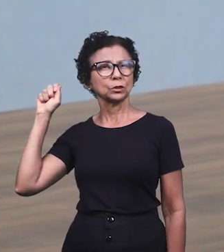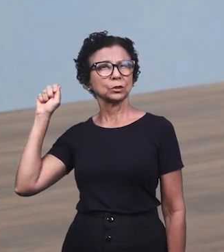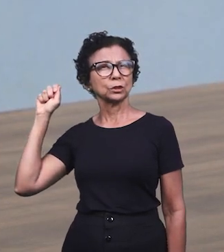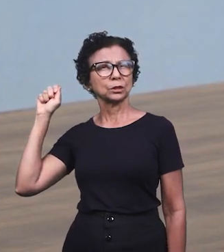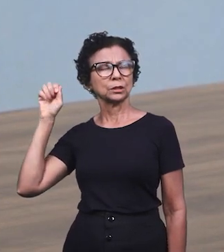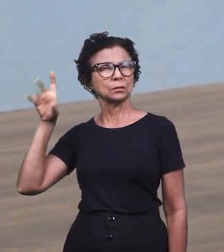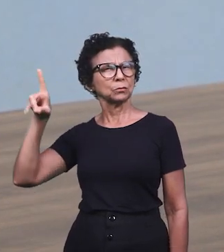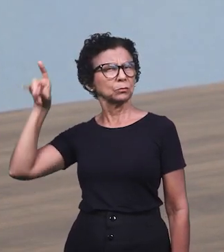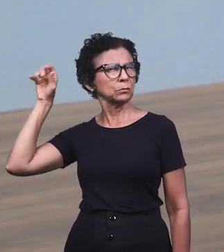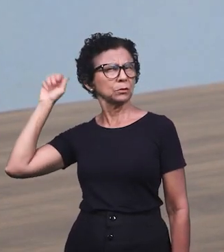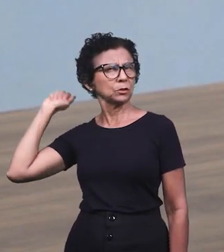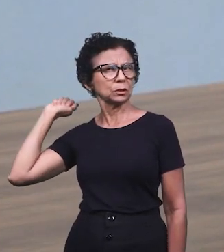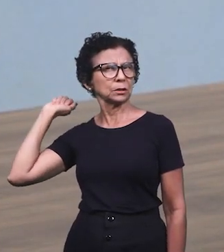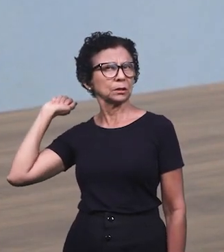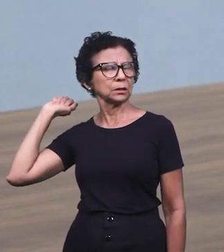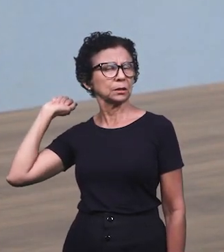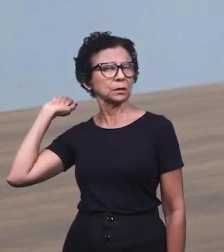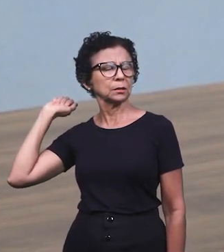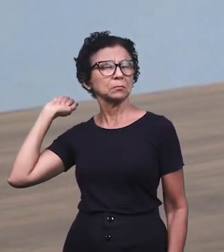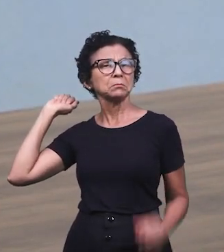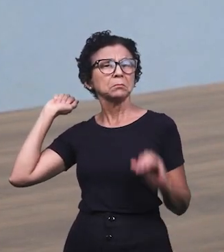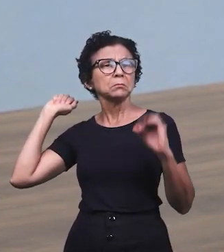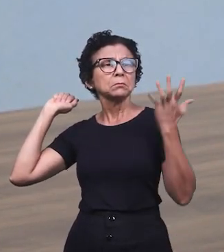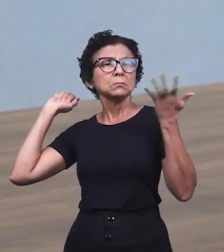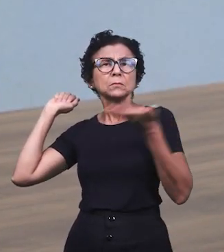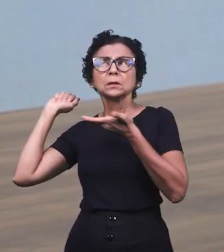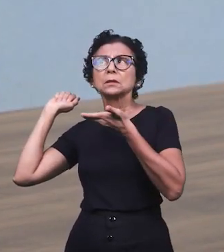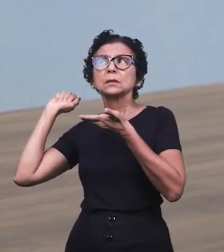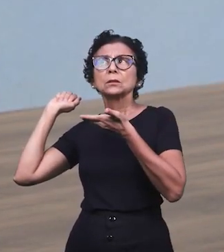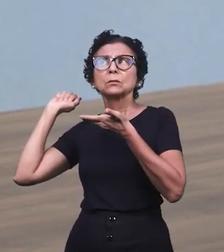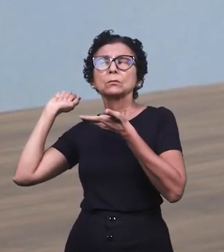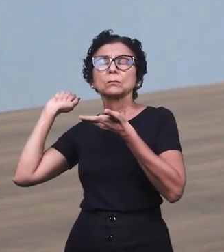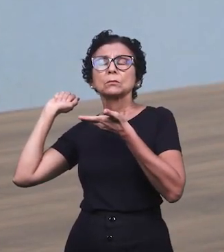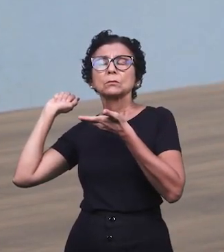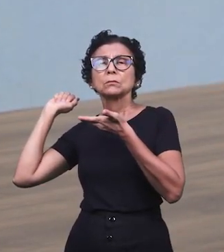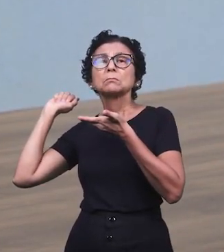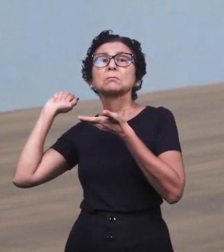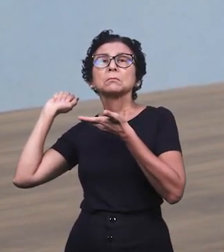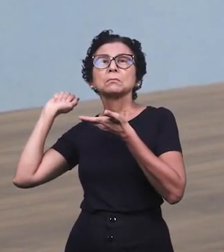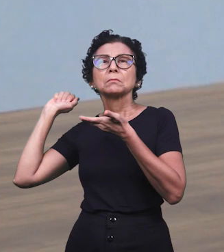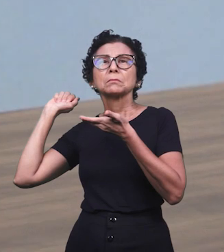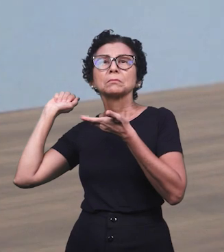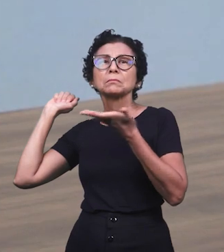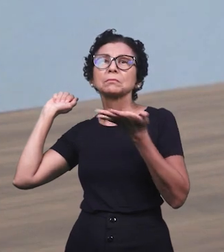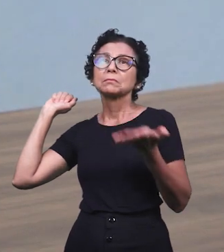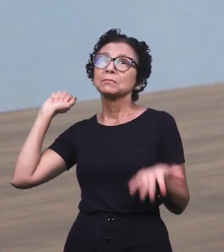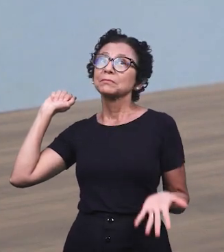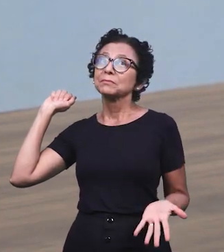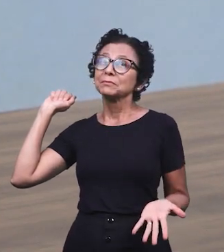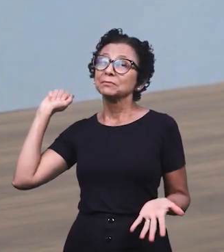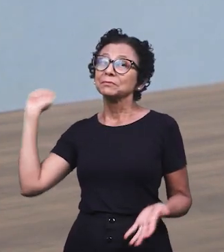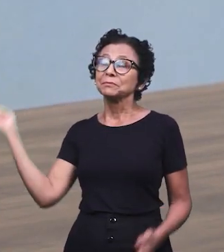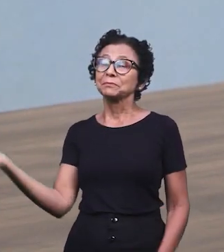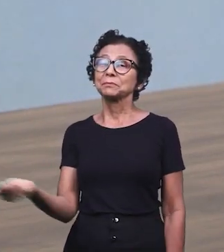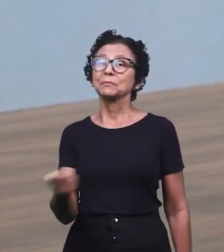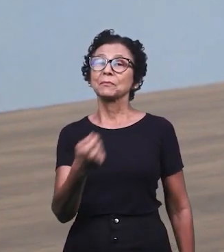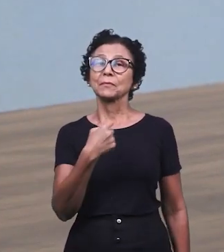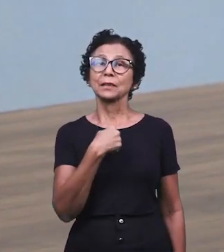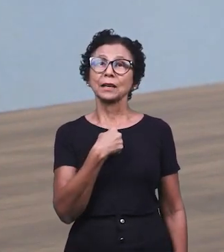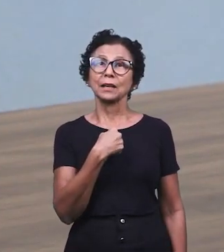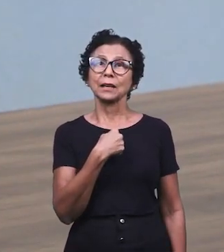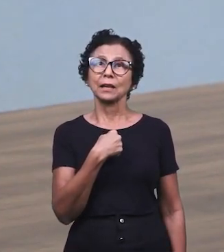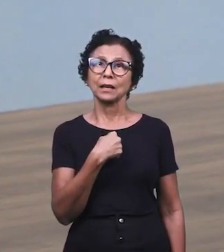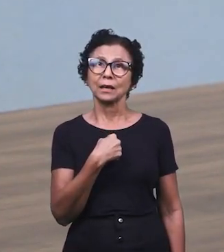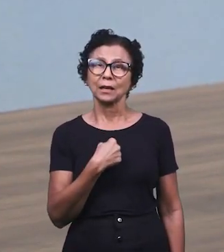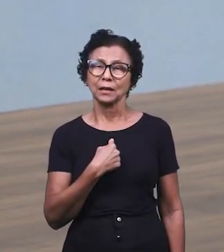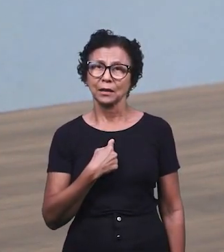aconteceu nesse dia? O que que aconteceu? Que eu posso colocar que Jesus eu aceitei, ou que eu